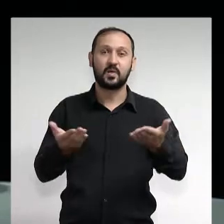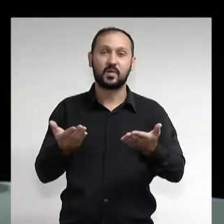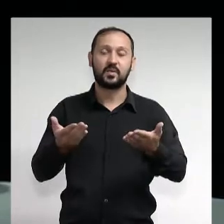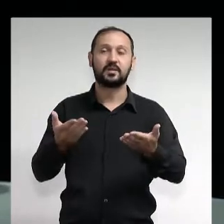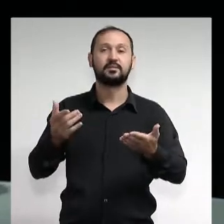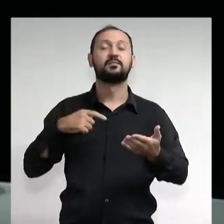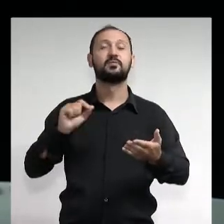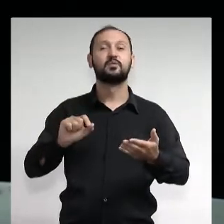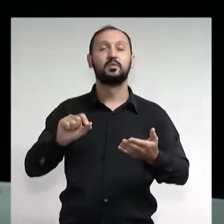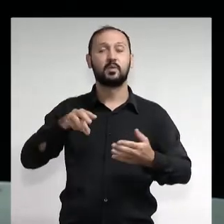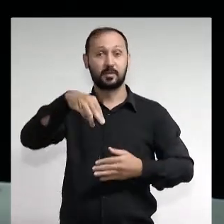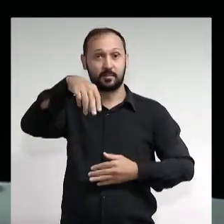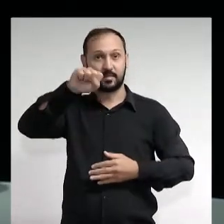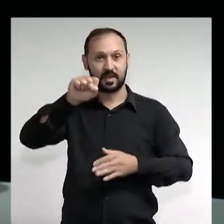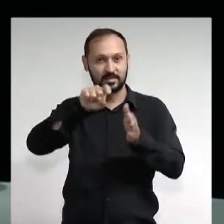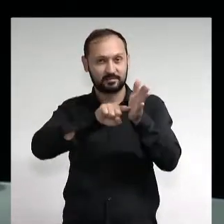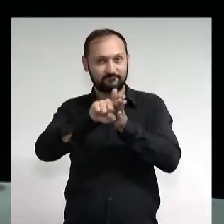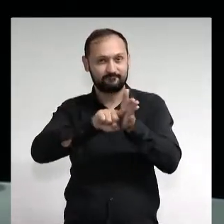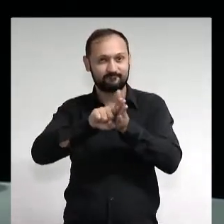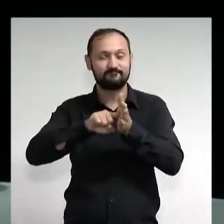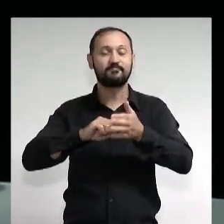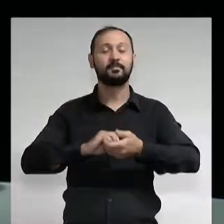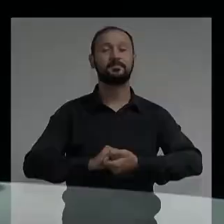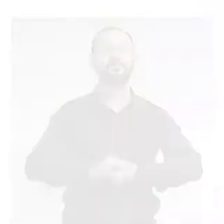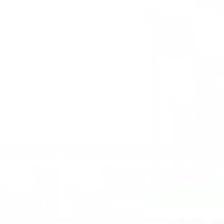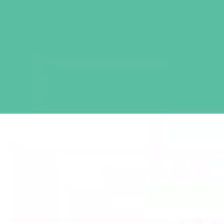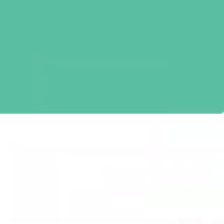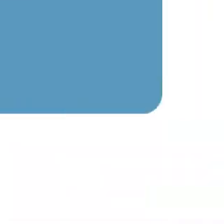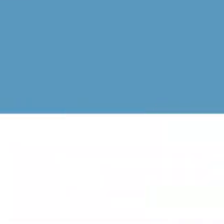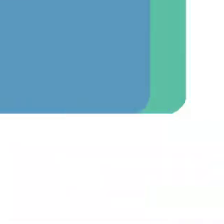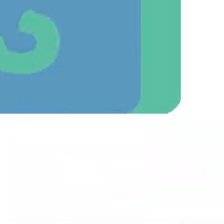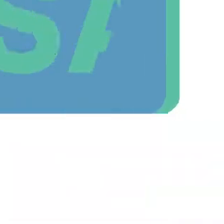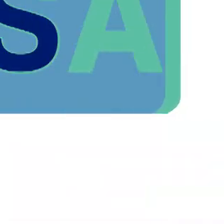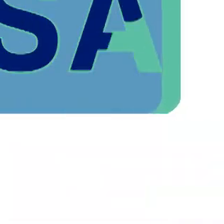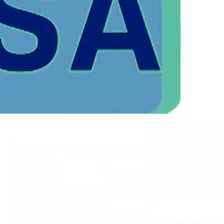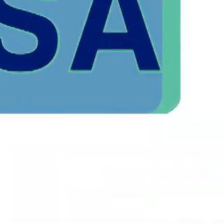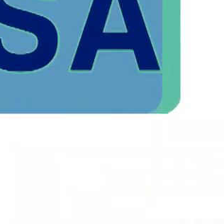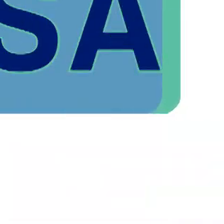falado, a partir de agora, nesta edição do MS em Pesquisa.